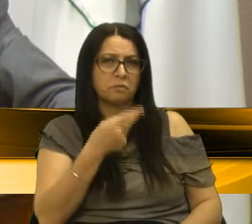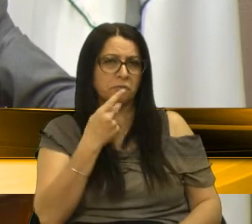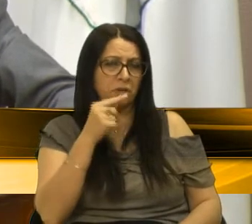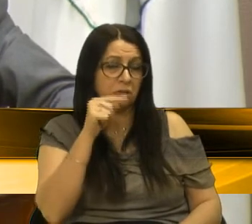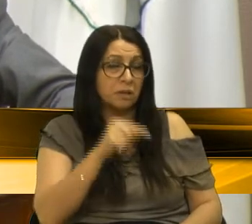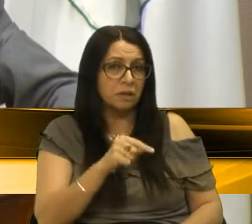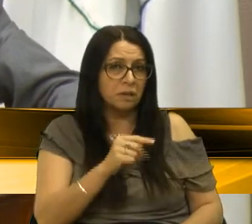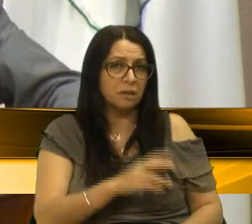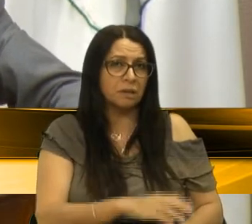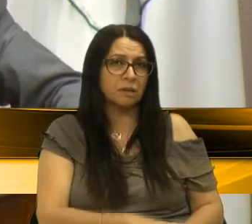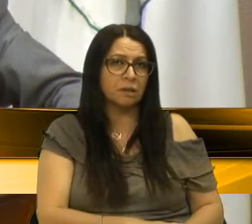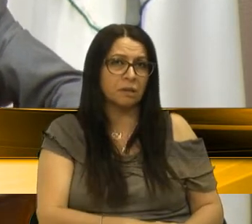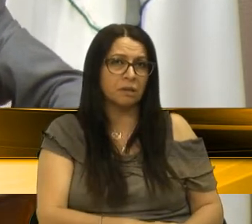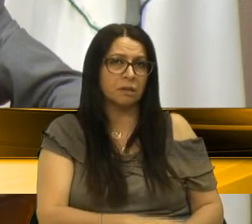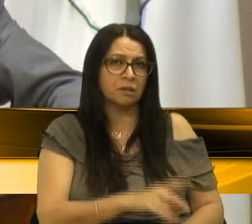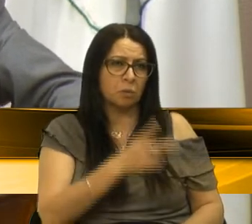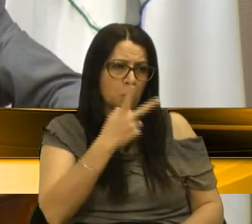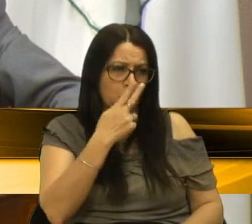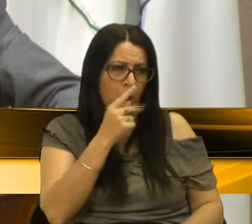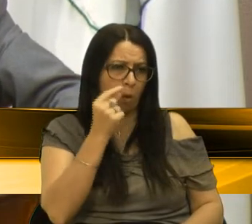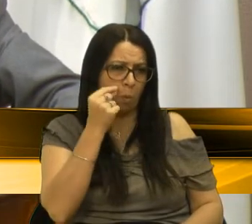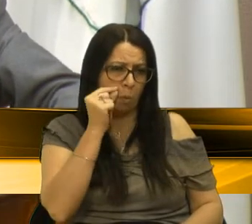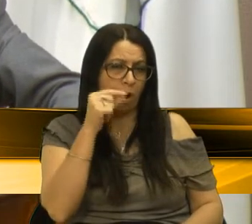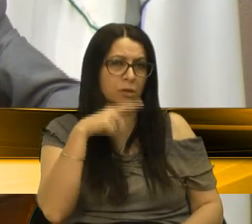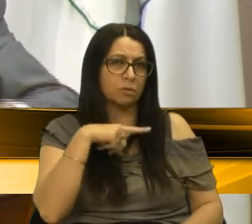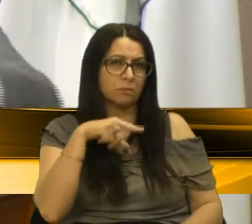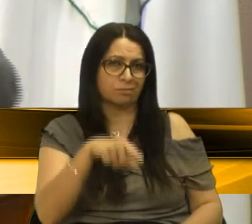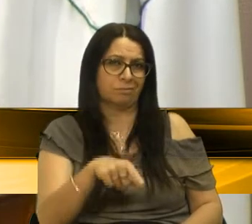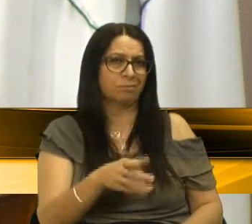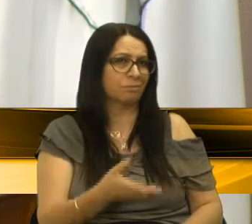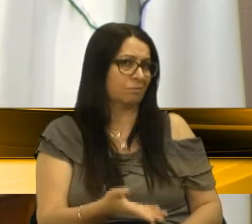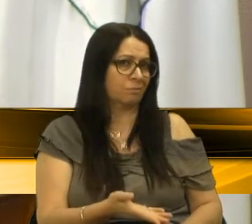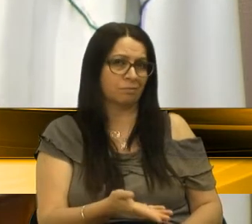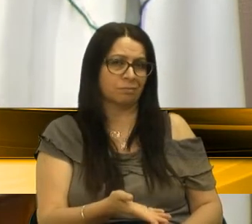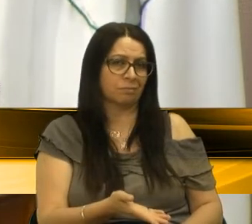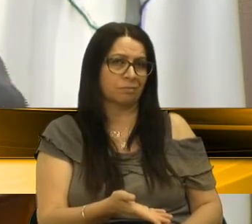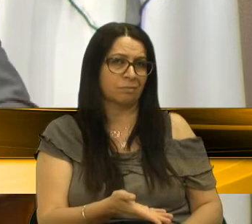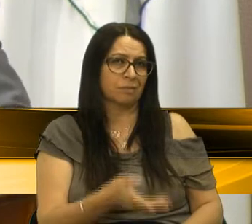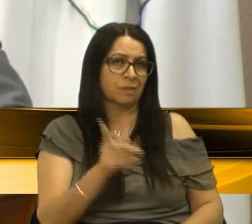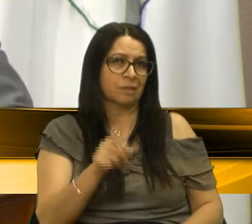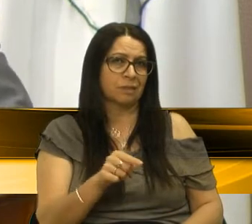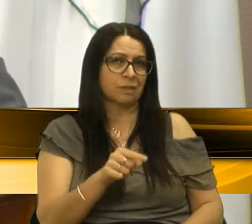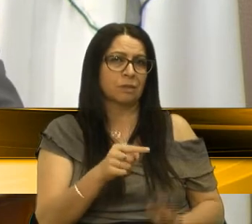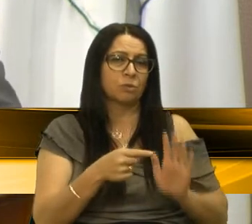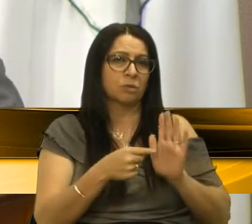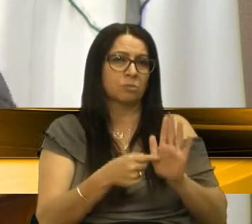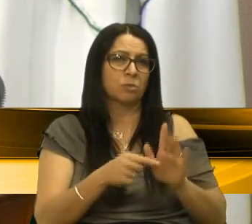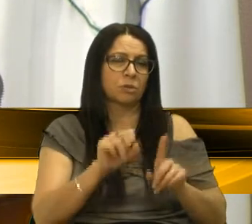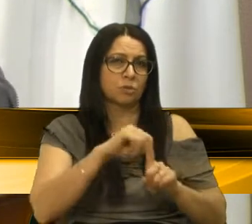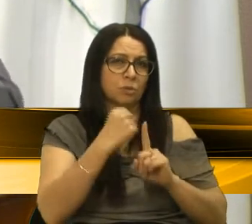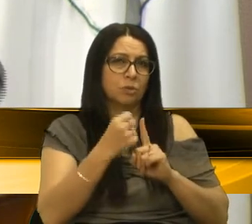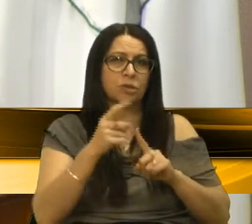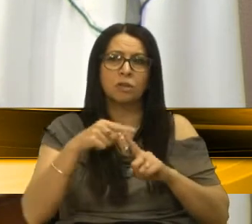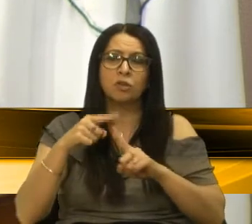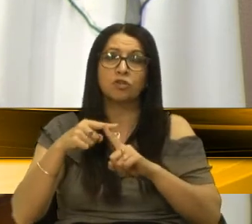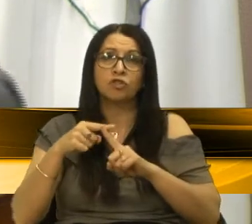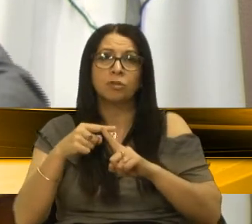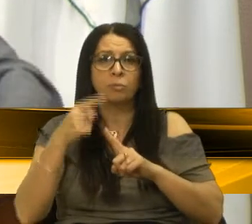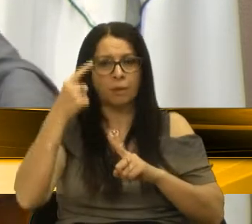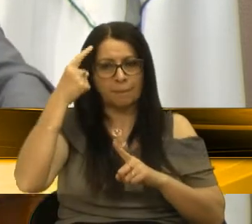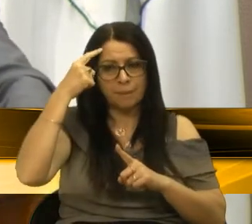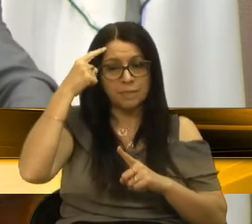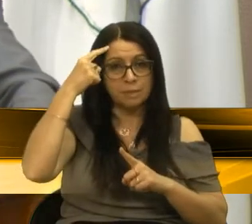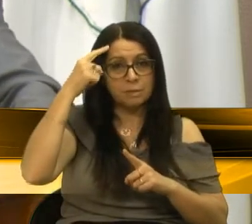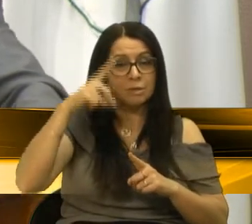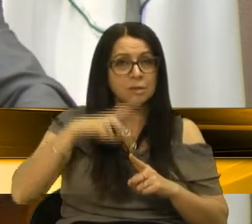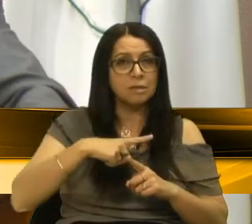aqui são ratos que estão aqui, mas aqui é o extrato da sociedade, que tipo de cabeça e de pensamento tem